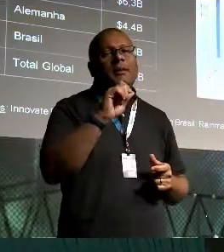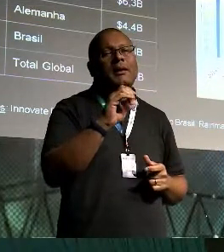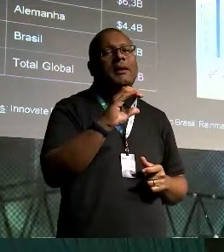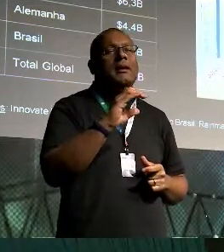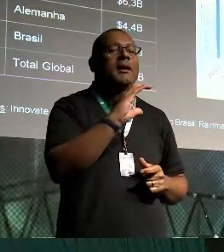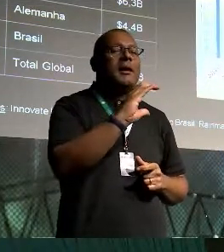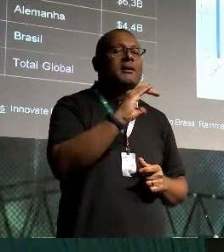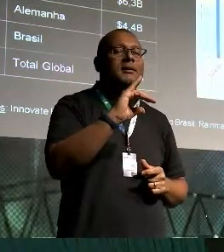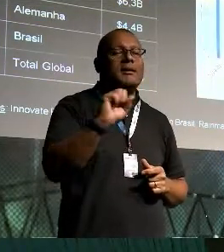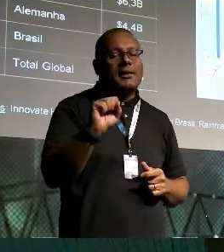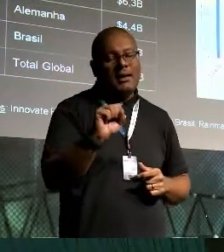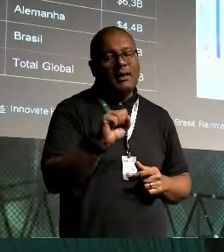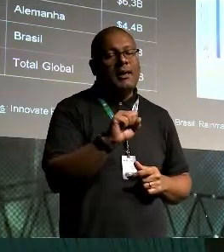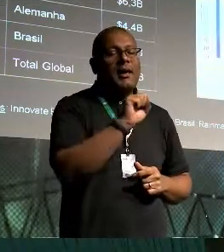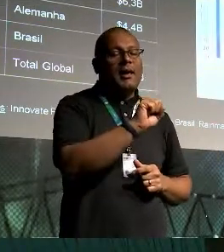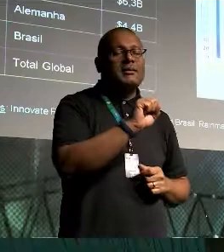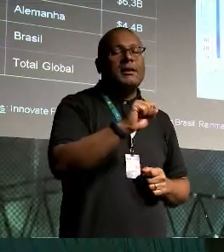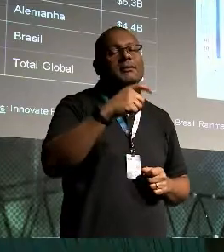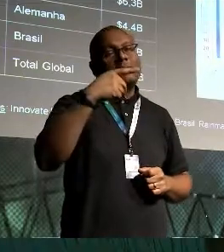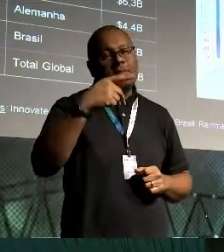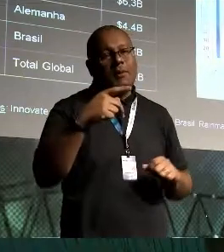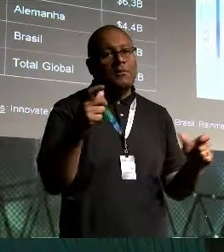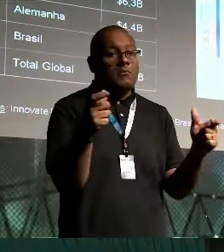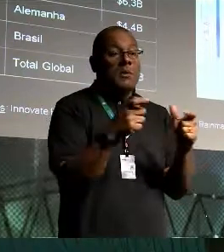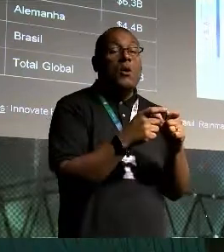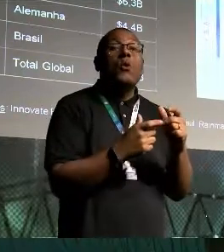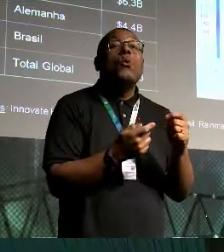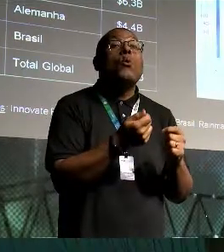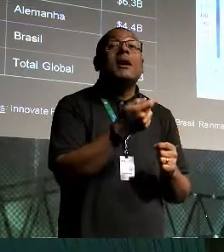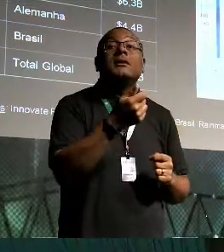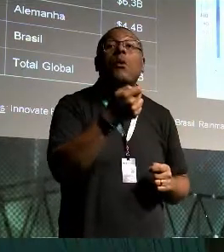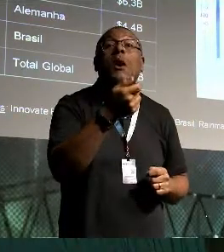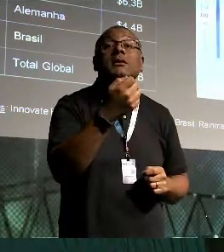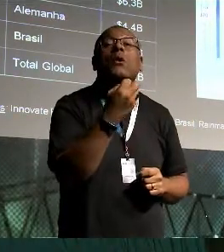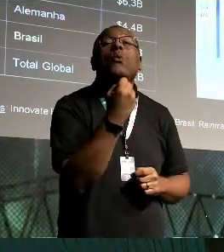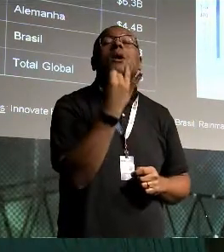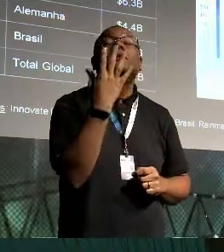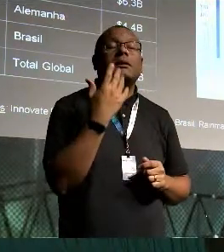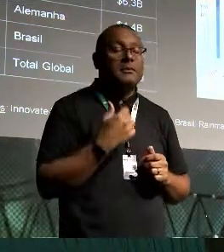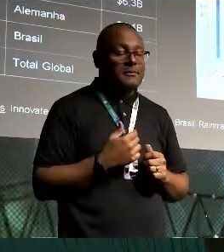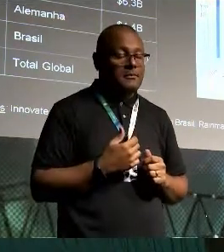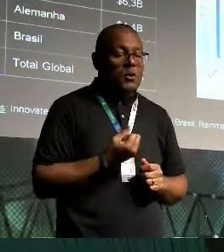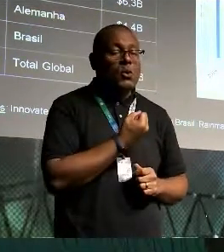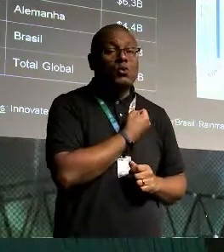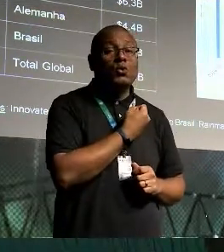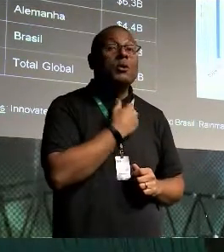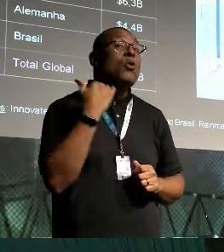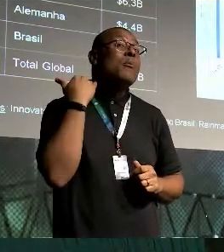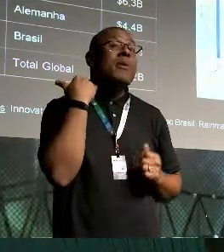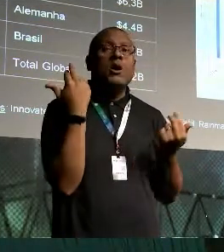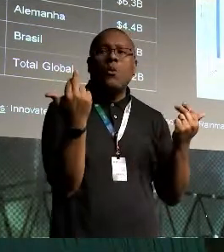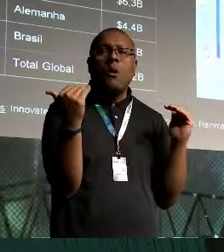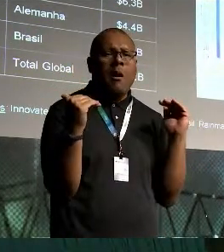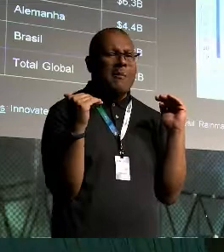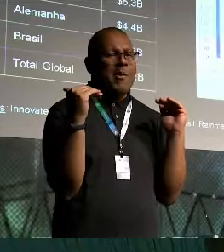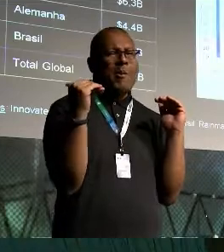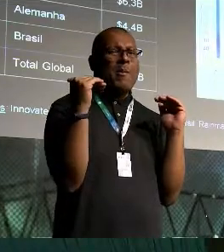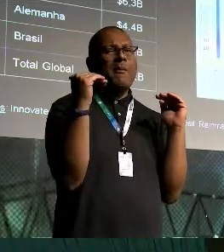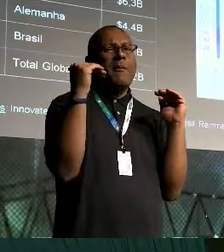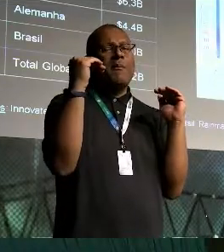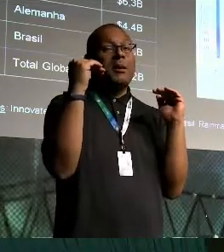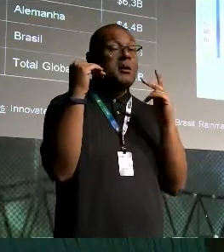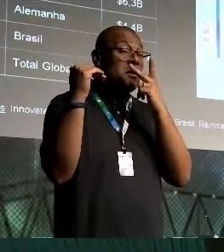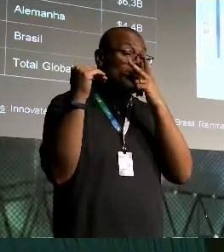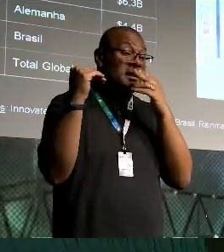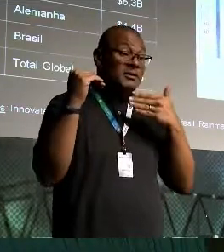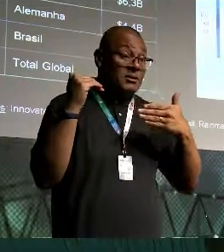SCD, SEP somadas, já está ali quase batendo o número de bancos. E projeções